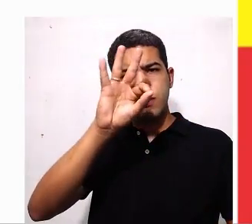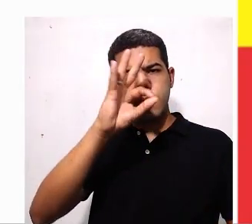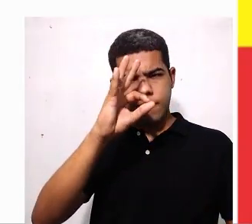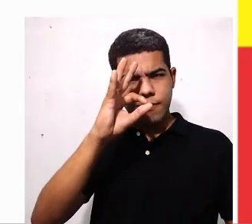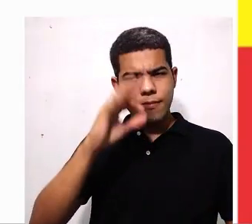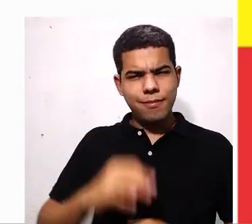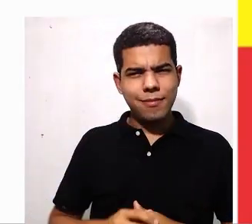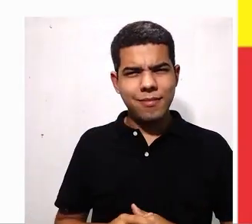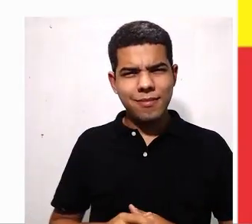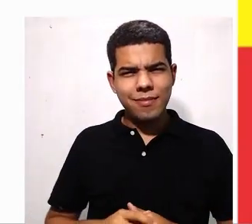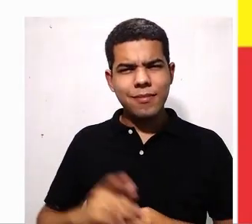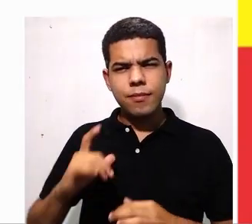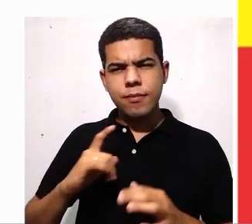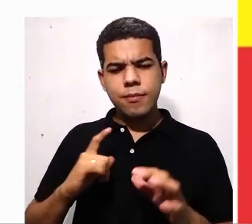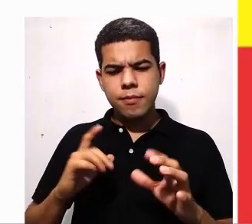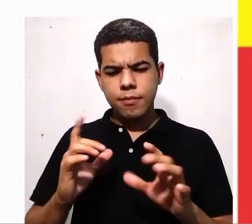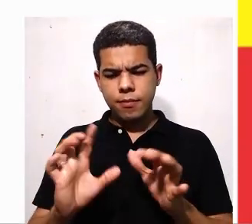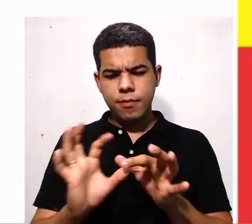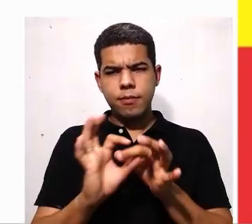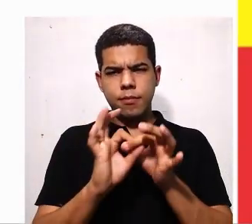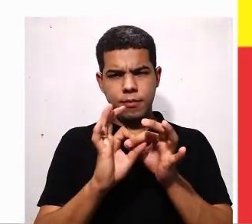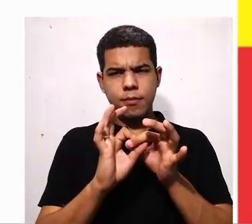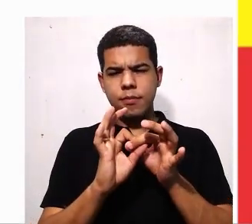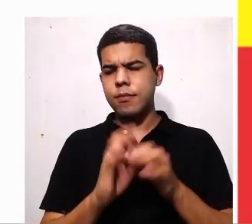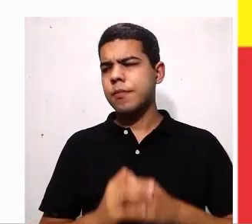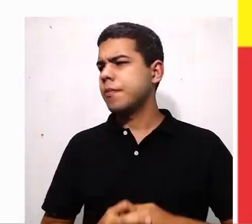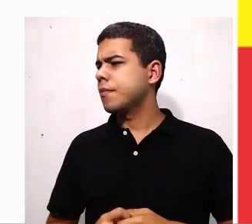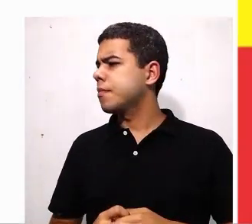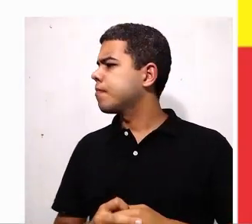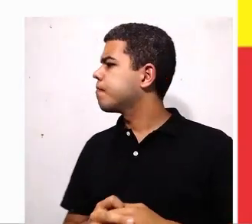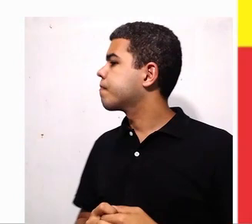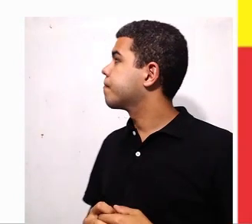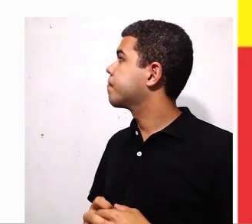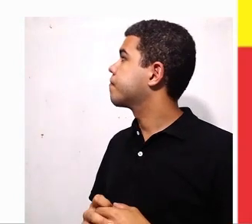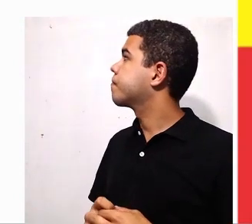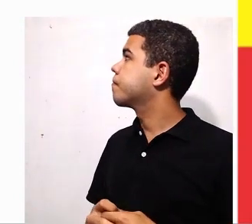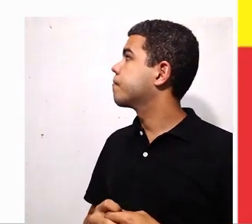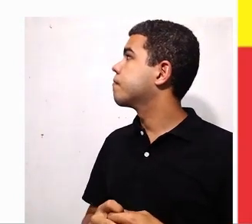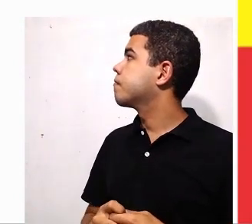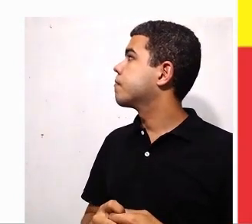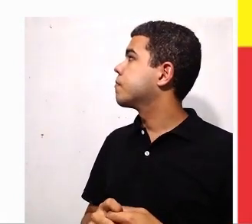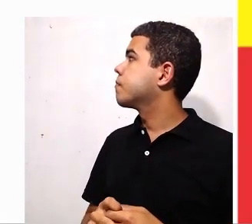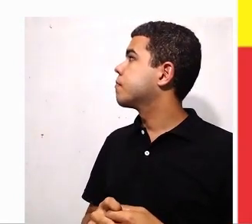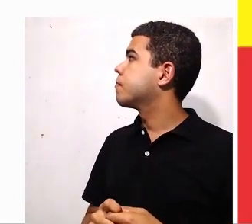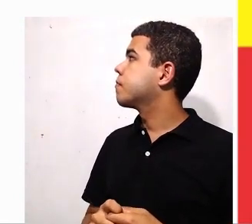180 graus. Somando tudo, ó, esse ângulo mais esse